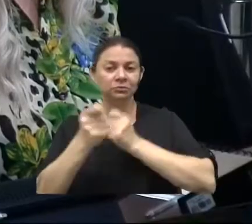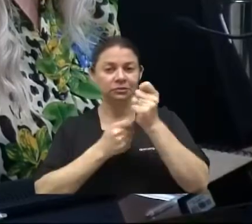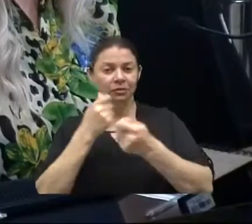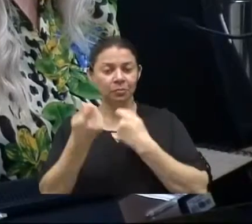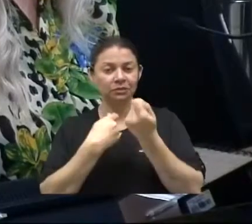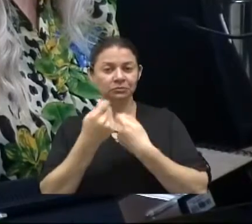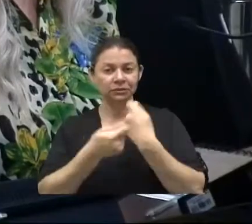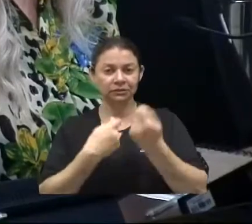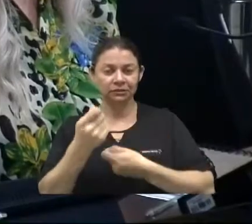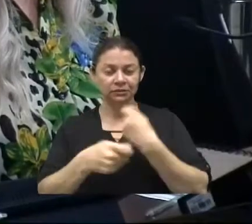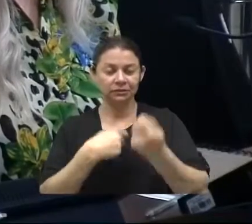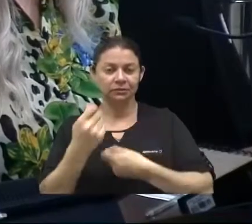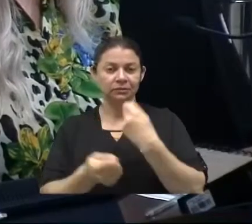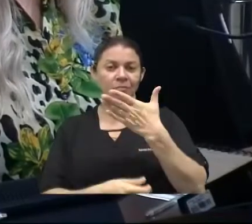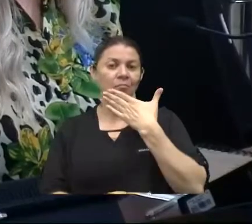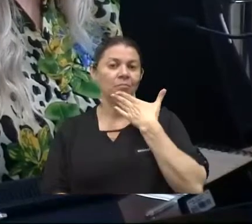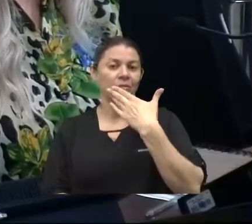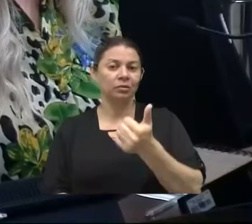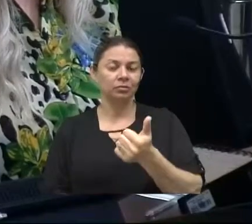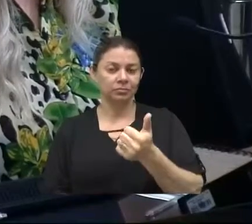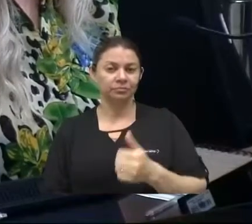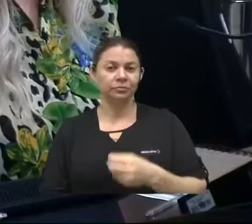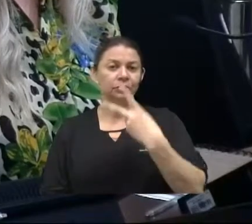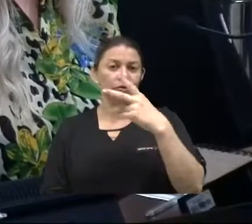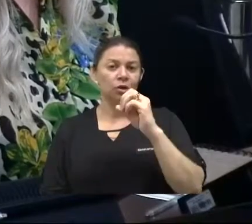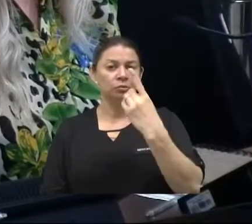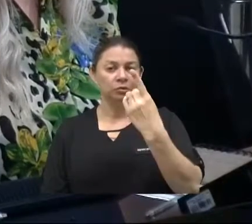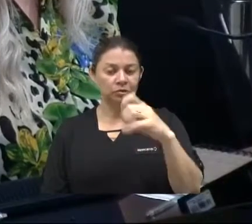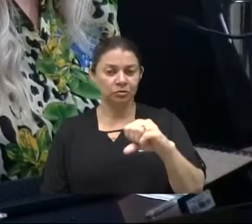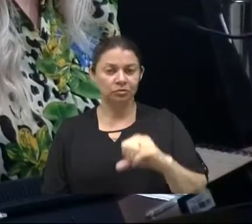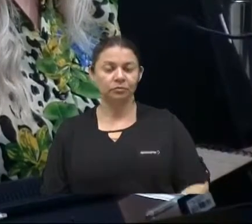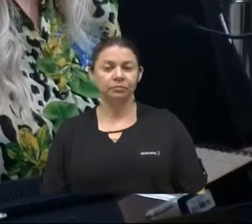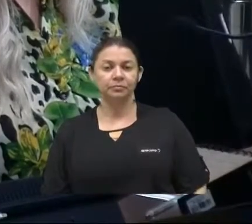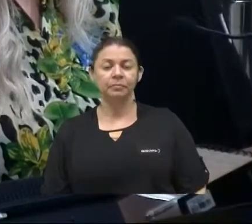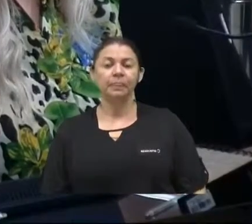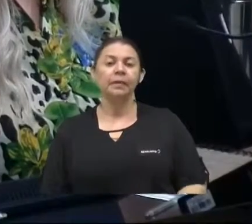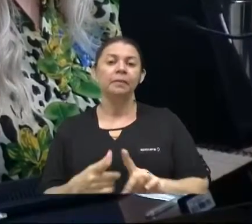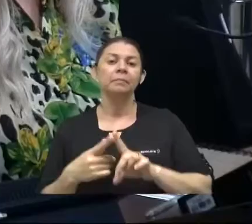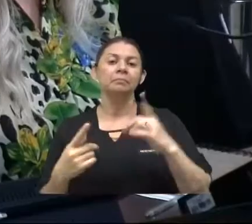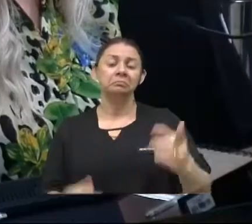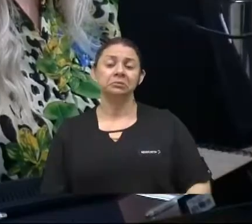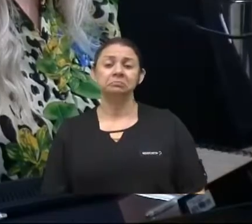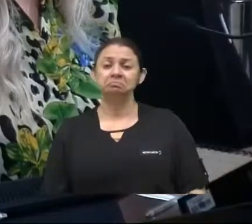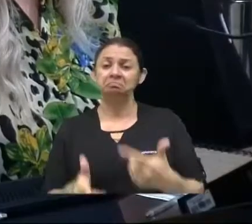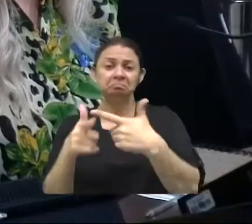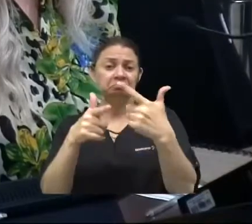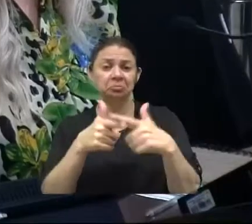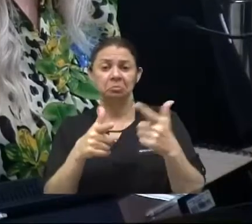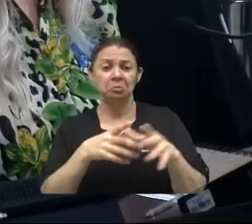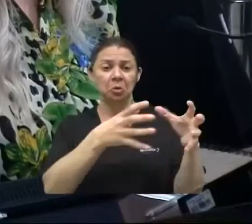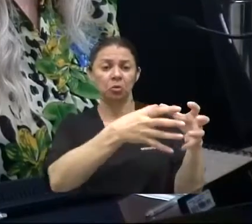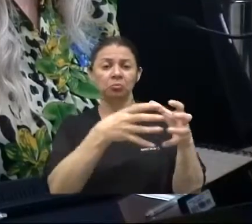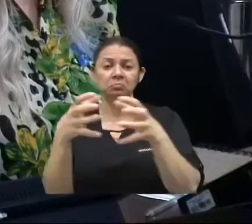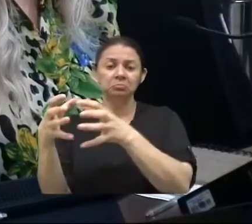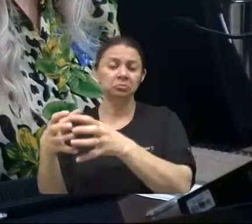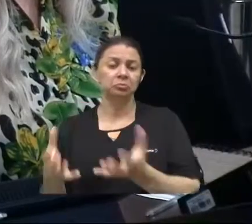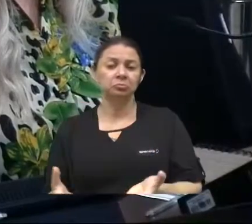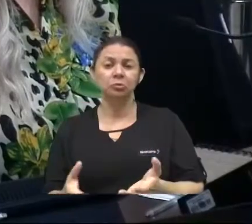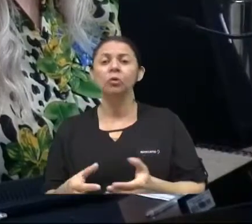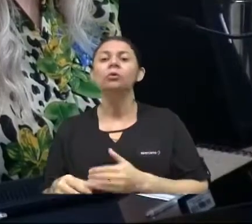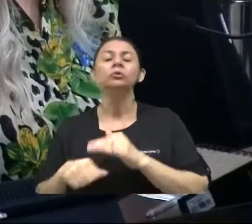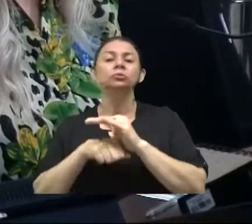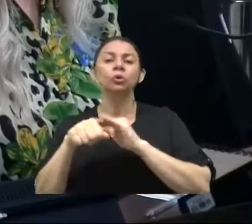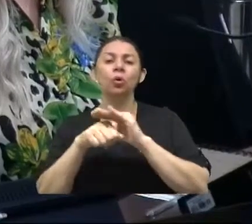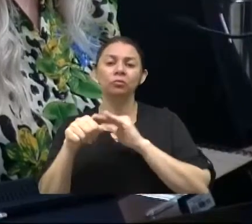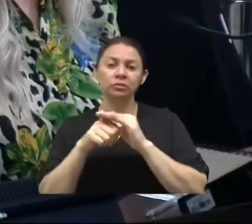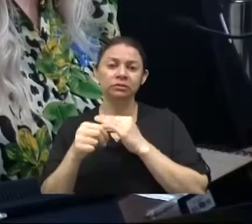falando, qualquer problema que eu veja, estarei conversando com qualquer um dos membros, né? Estamos aqui para conversar, dialogar,